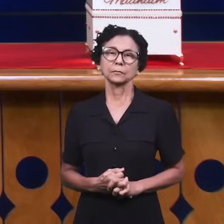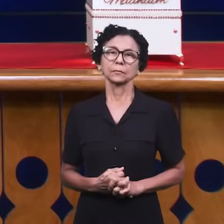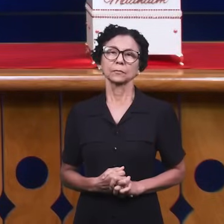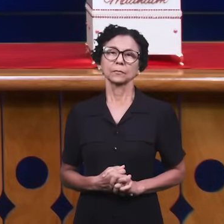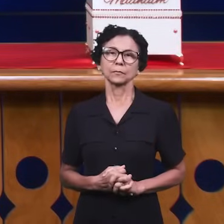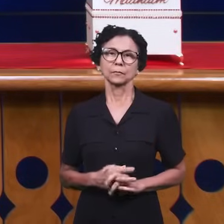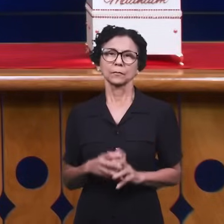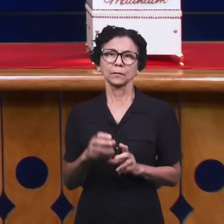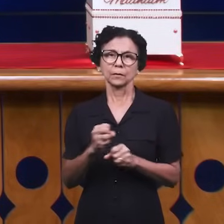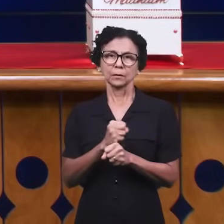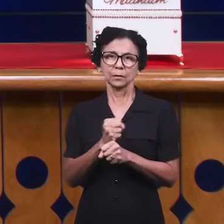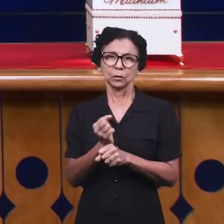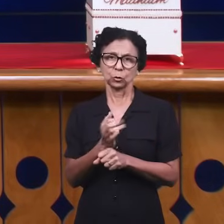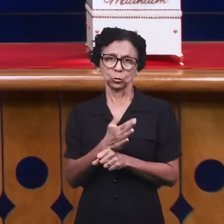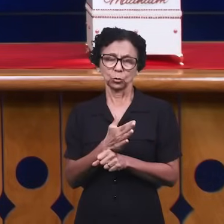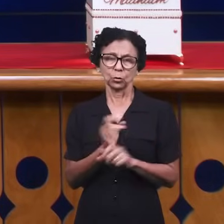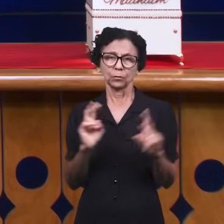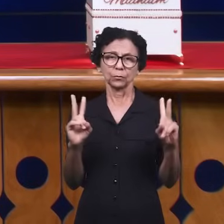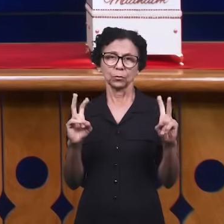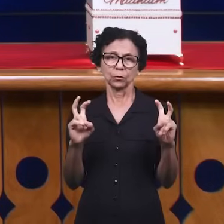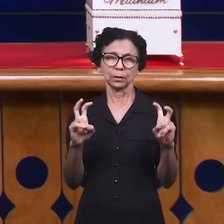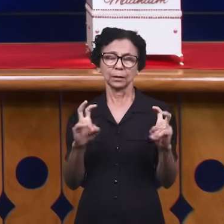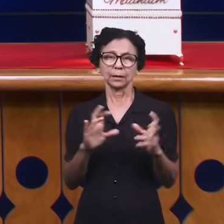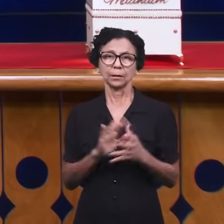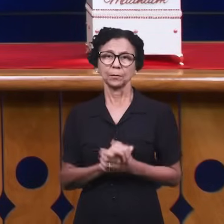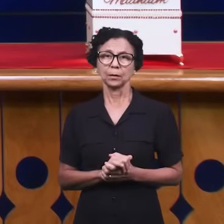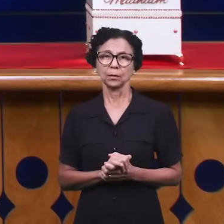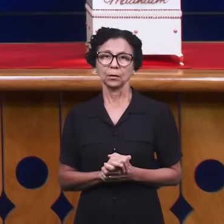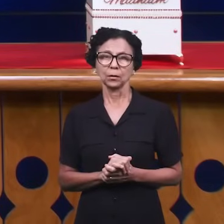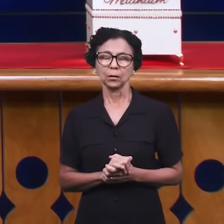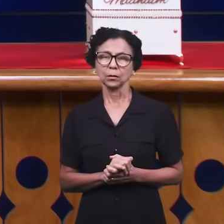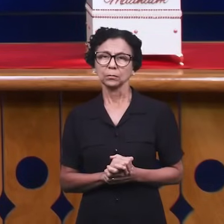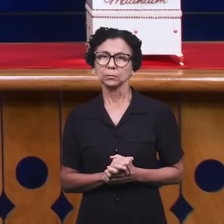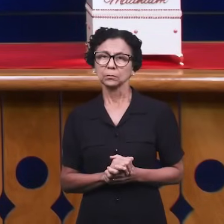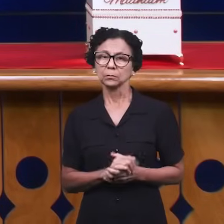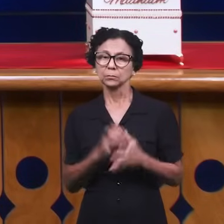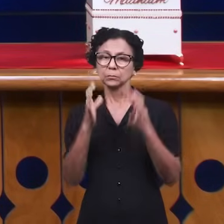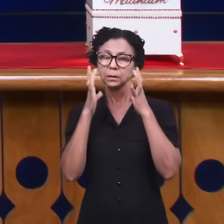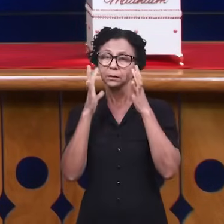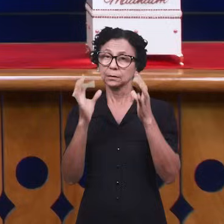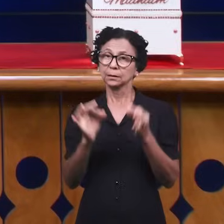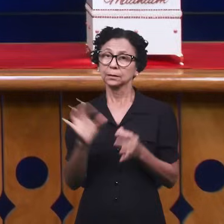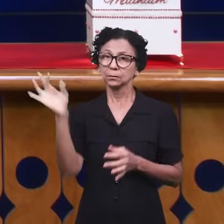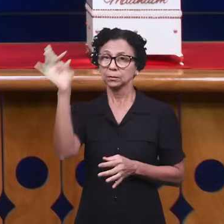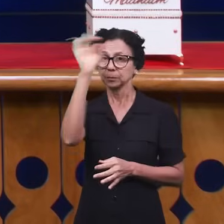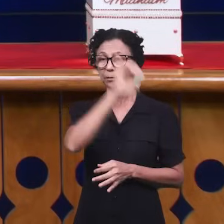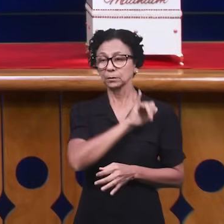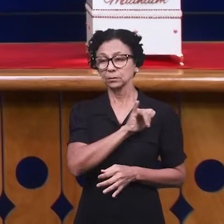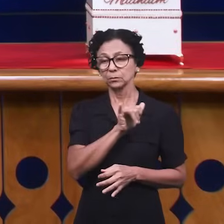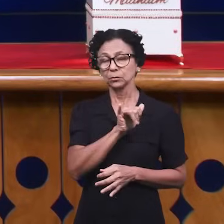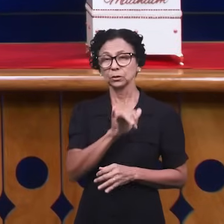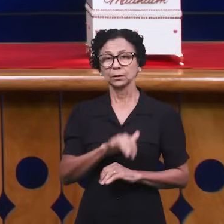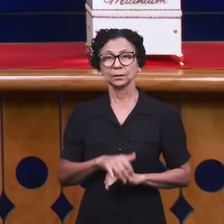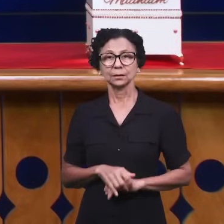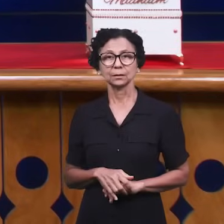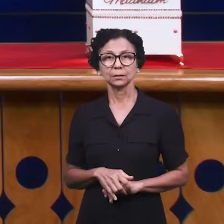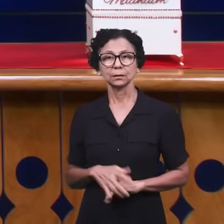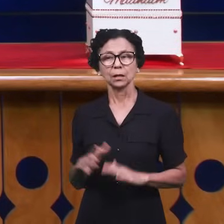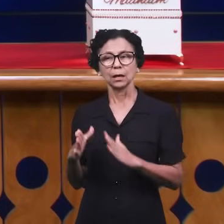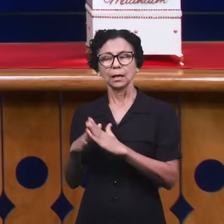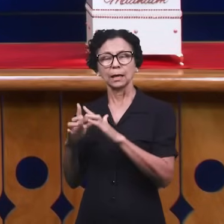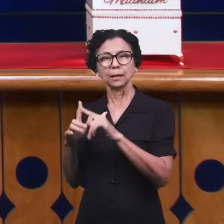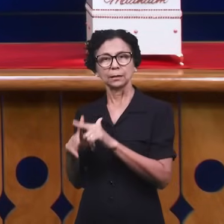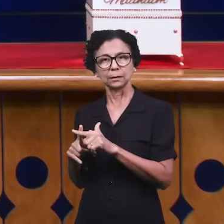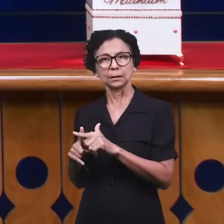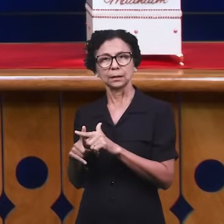esse ano, quem tem ouvidos para ouvir, ouça. Então a igreja hoje, ela ouve porque ela ora, porque